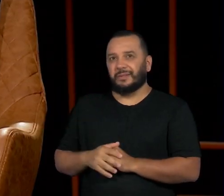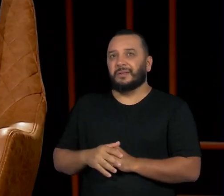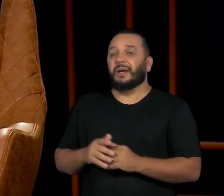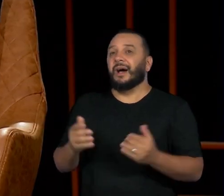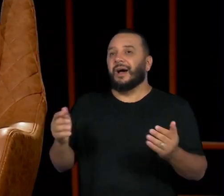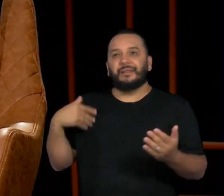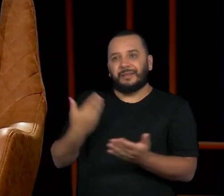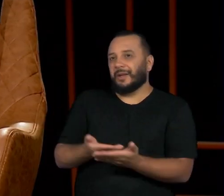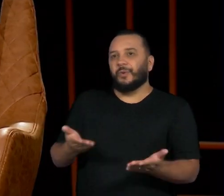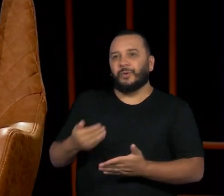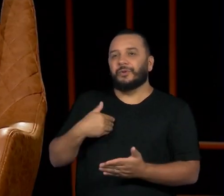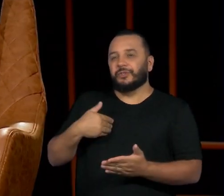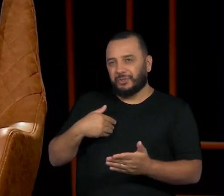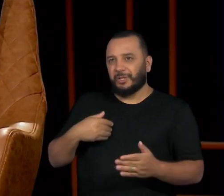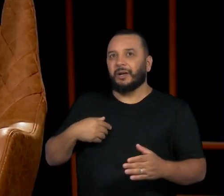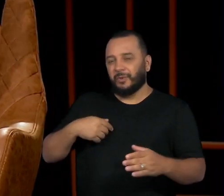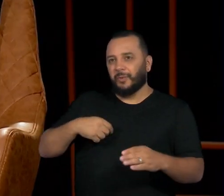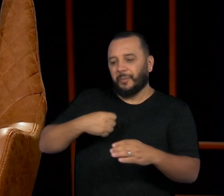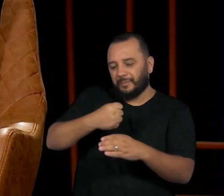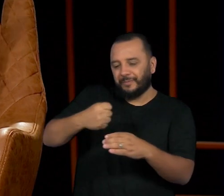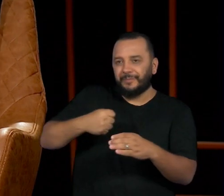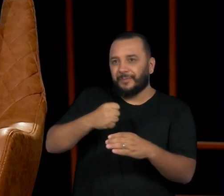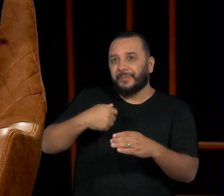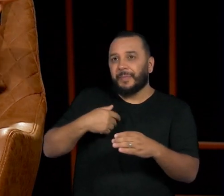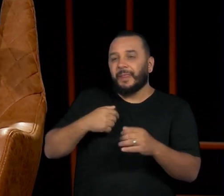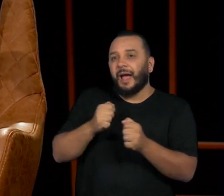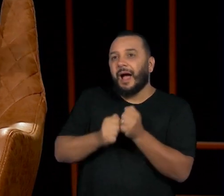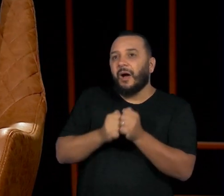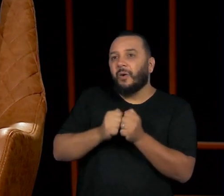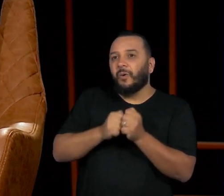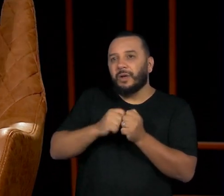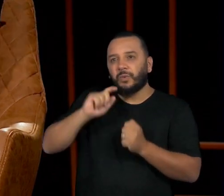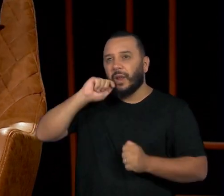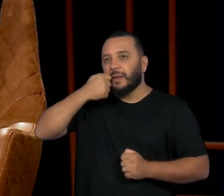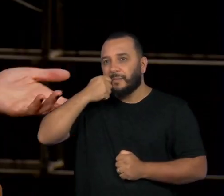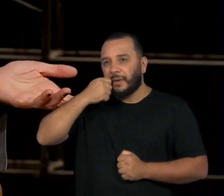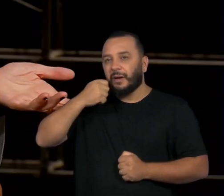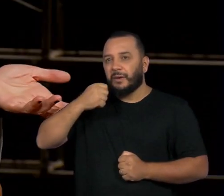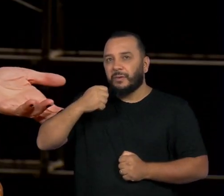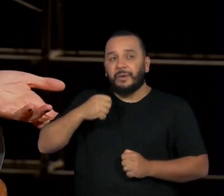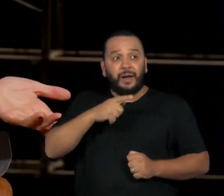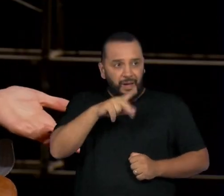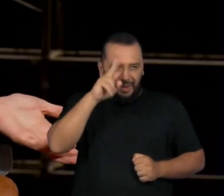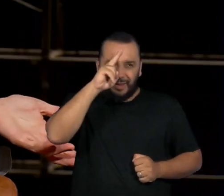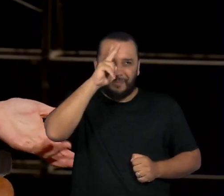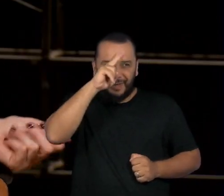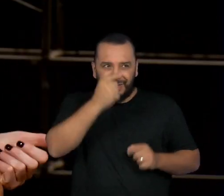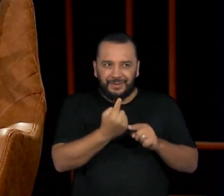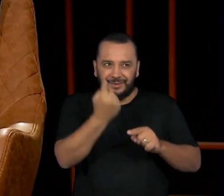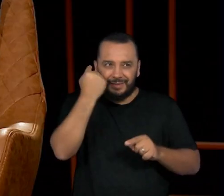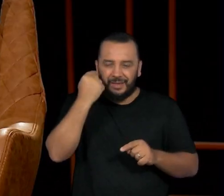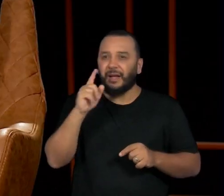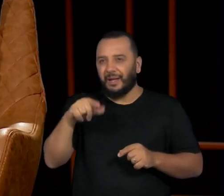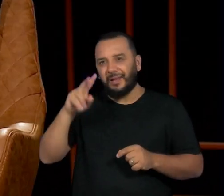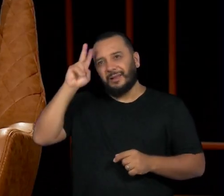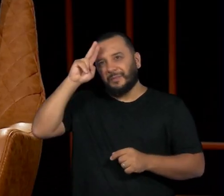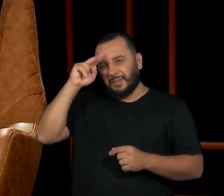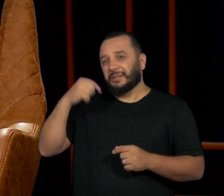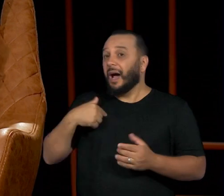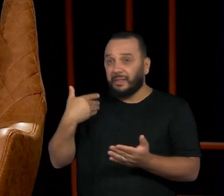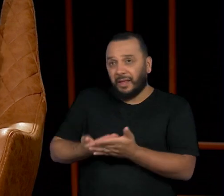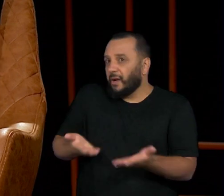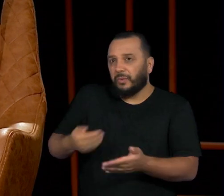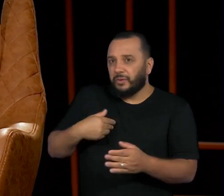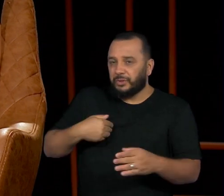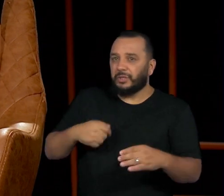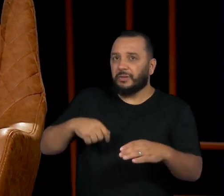essa panelinha de arroz com limão, às vezes me dá um não sei o quê. É uma memória afetiva. E talvez, né? eu não sei, que até hoje eu faço a